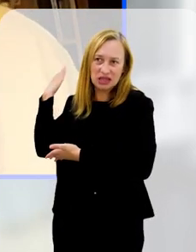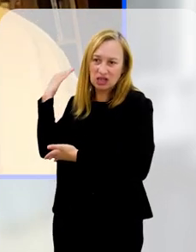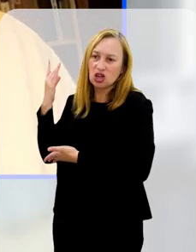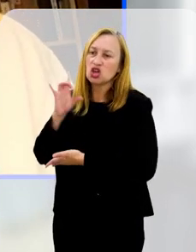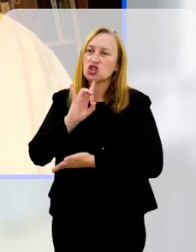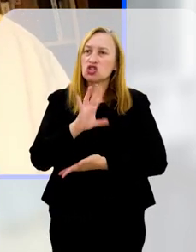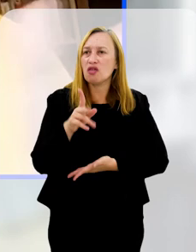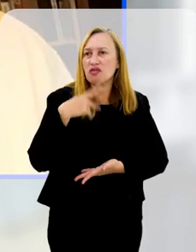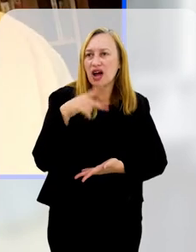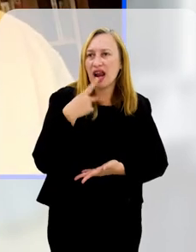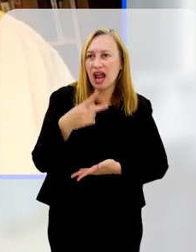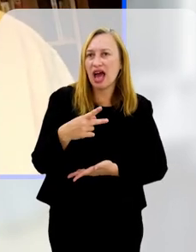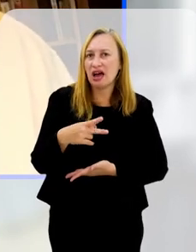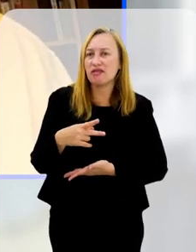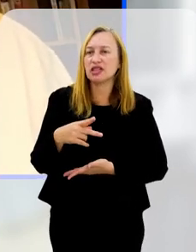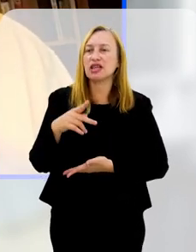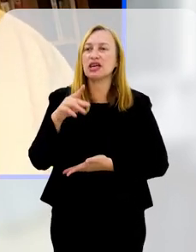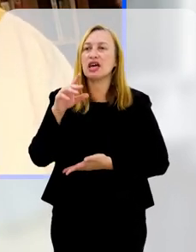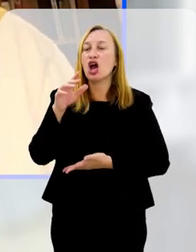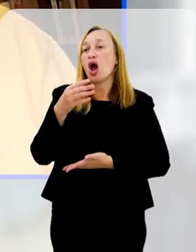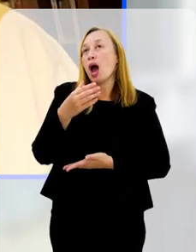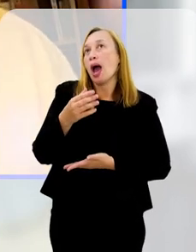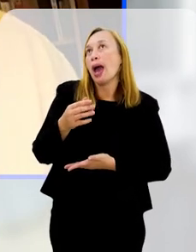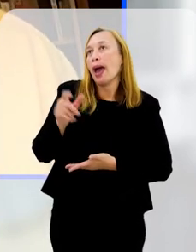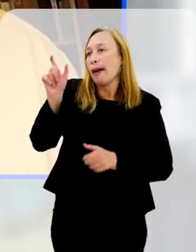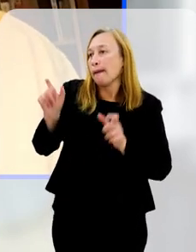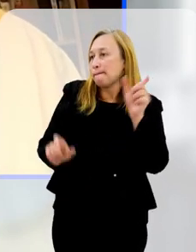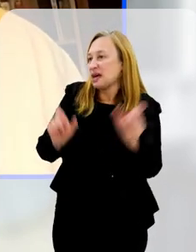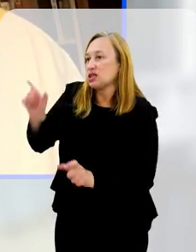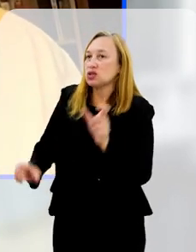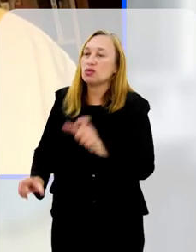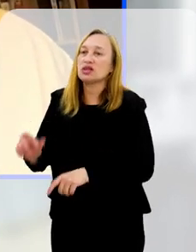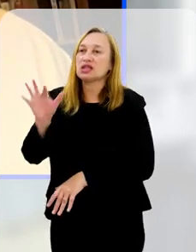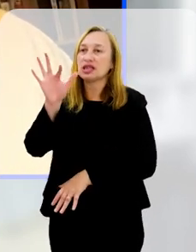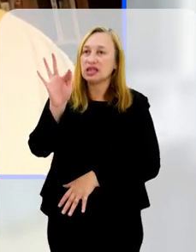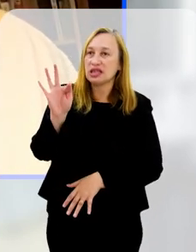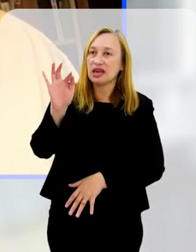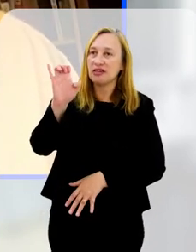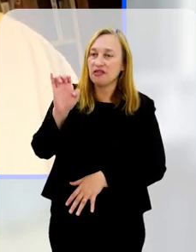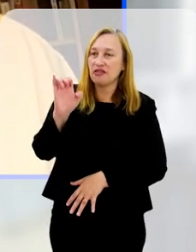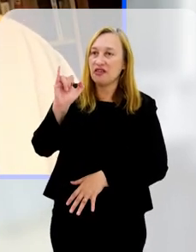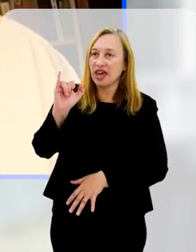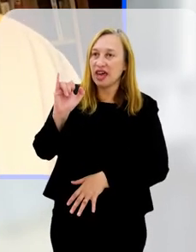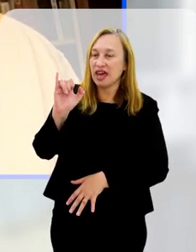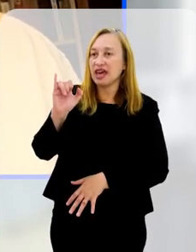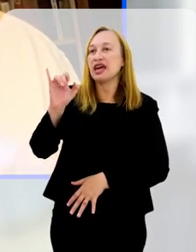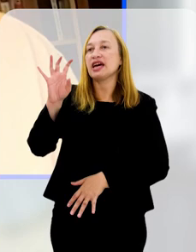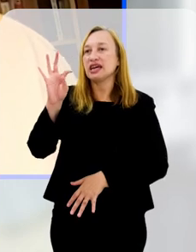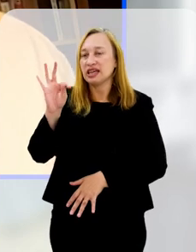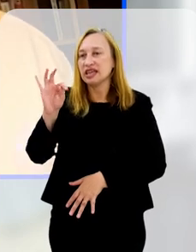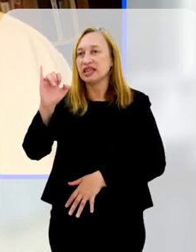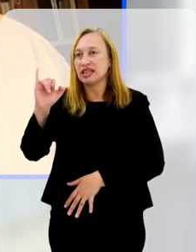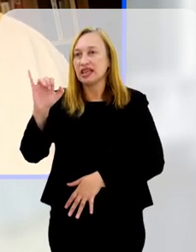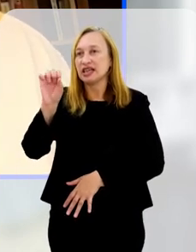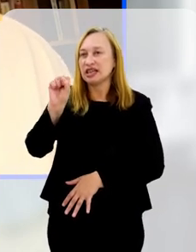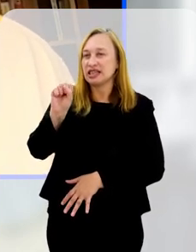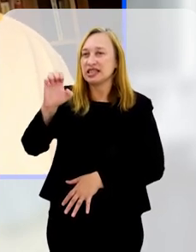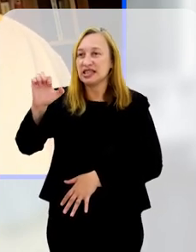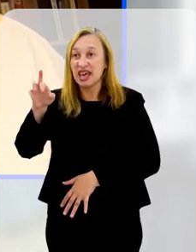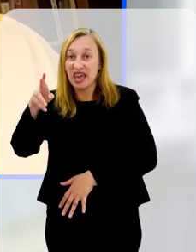se tratavam com xamãs, né, com feiticeiros, entre milhares de aspas, e eles